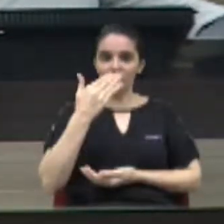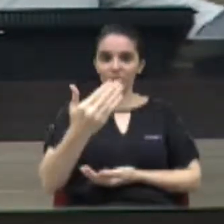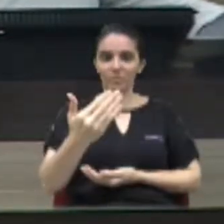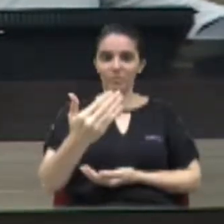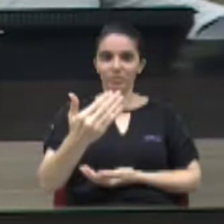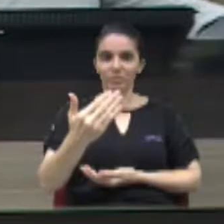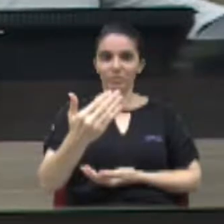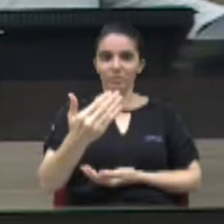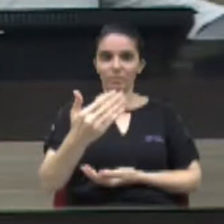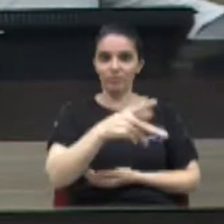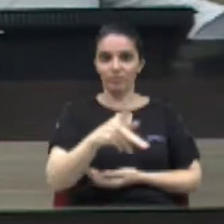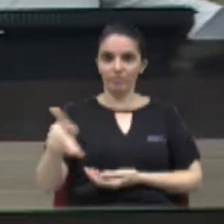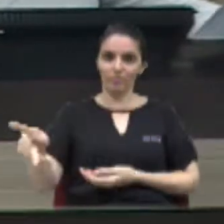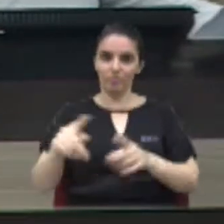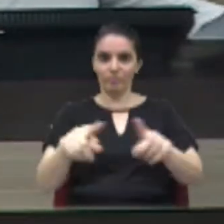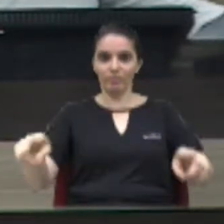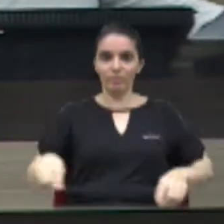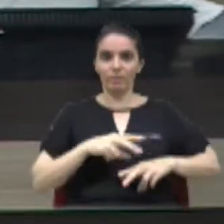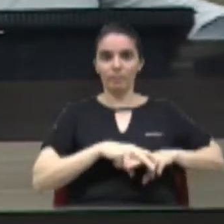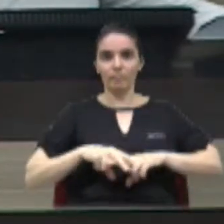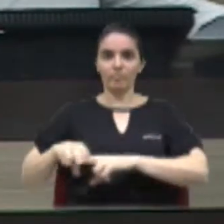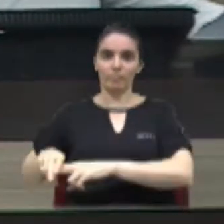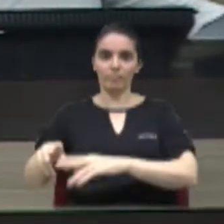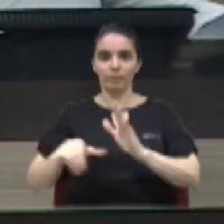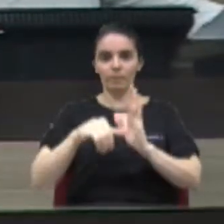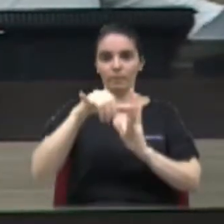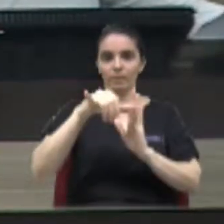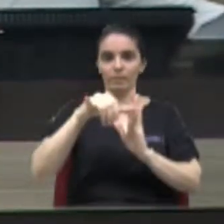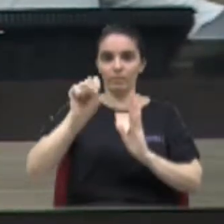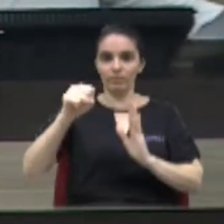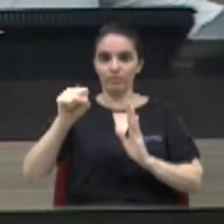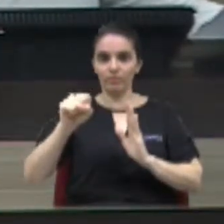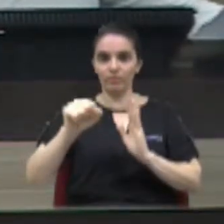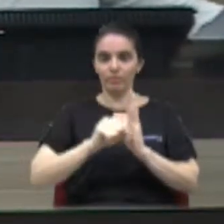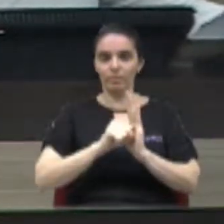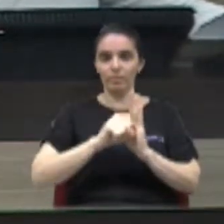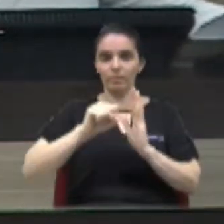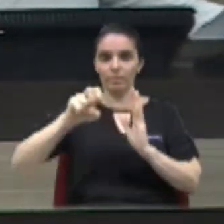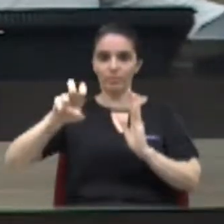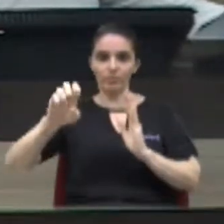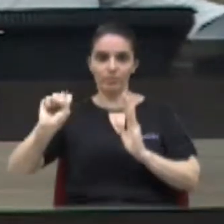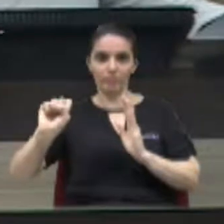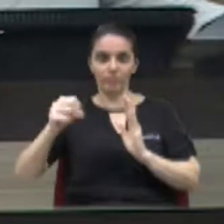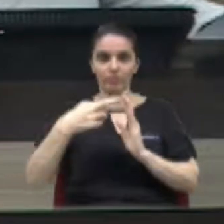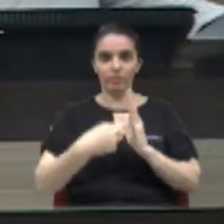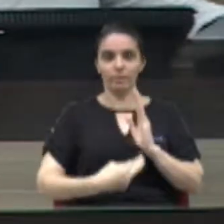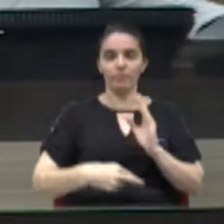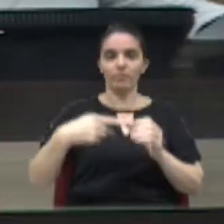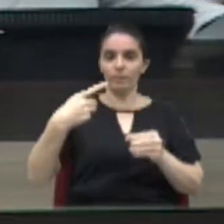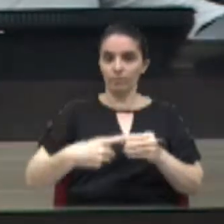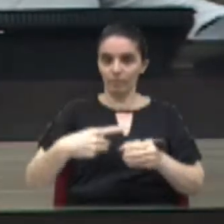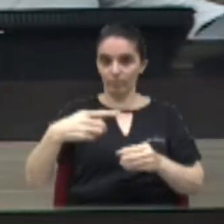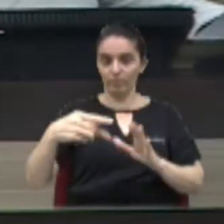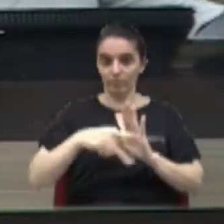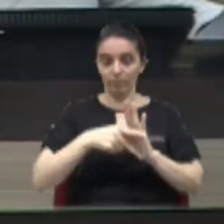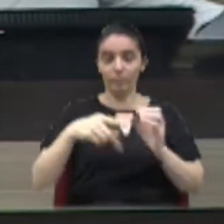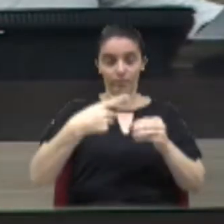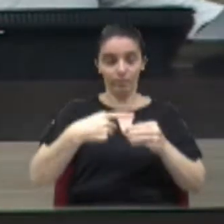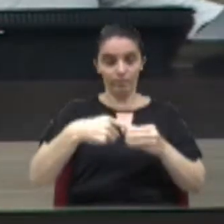Requeremos a presidência da mesa diretora, nos termos do inciso 8º do artigo 58 do Regimento Interno da Câmara Municipal de Limeira, que